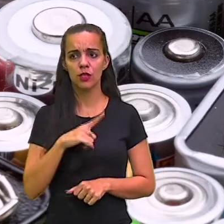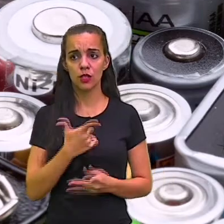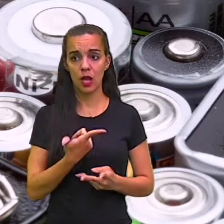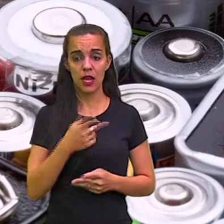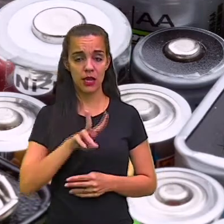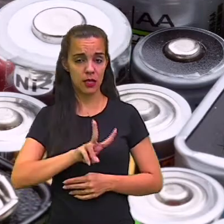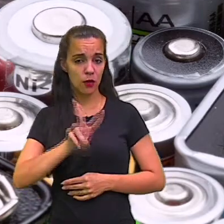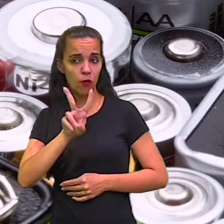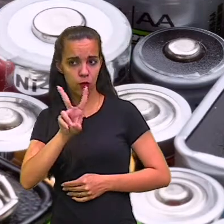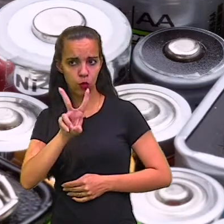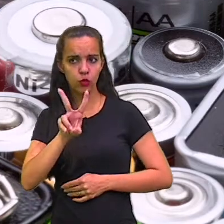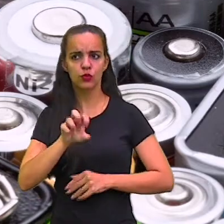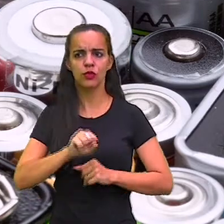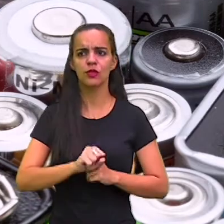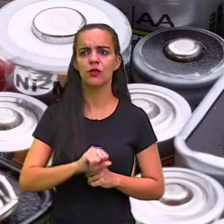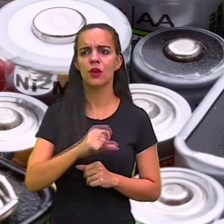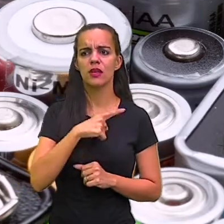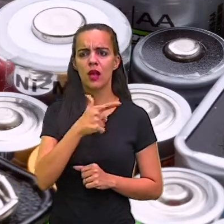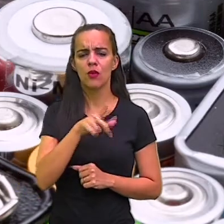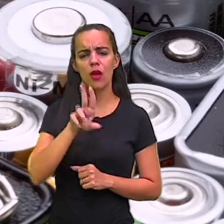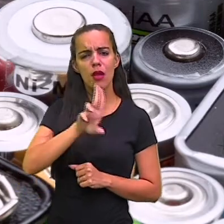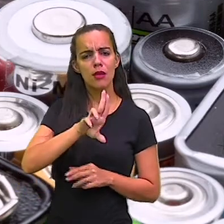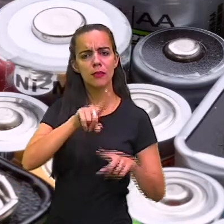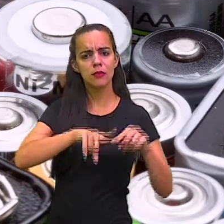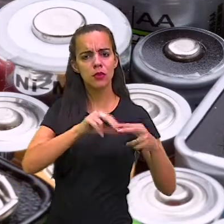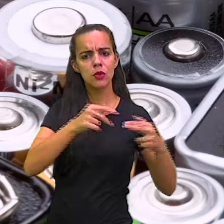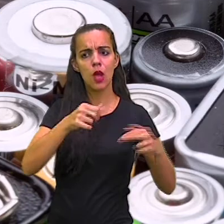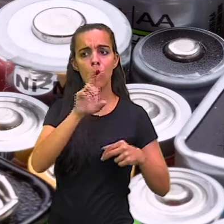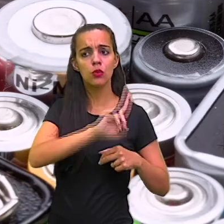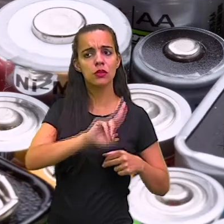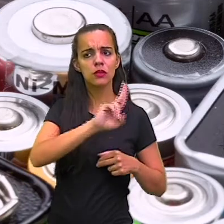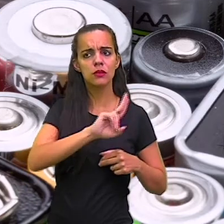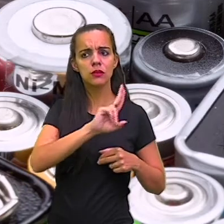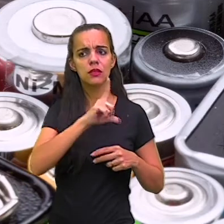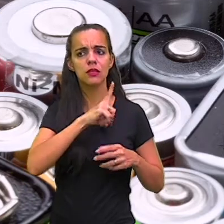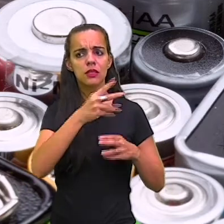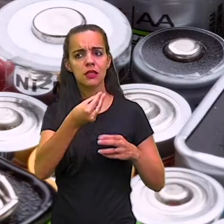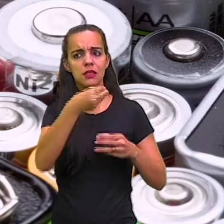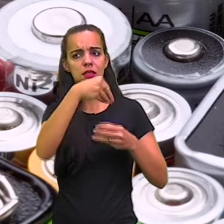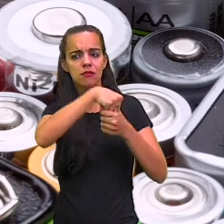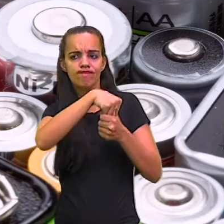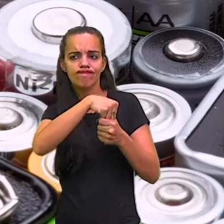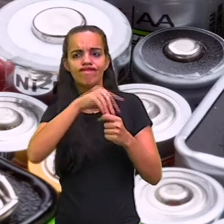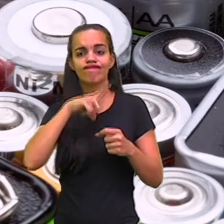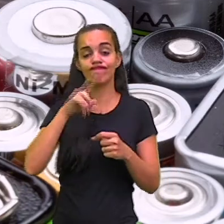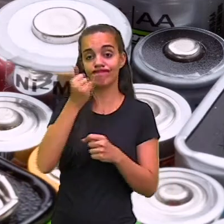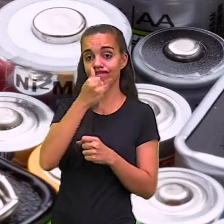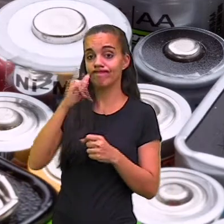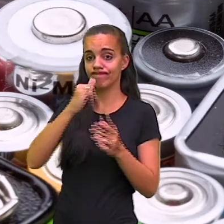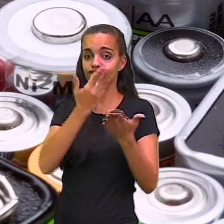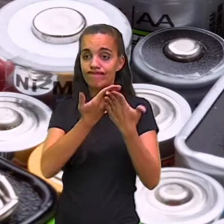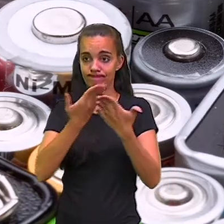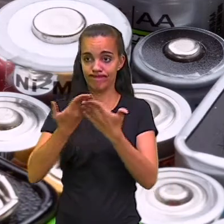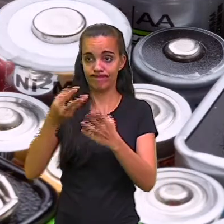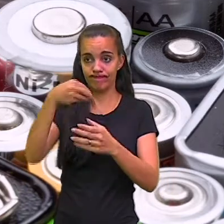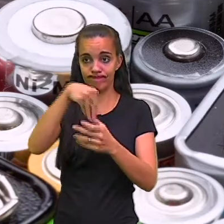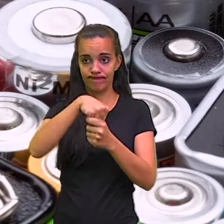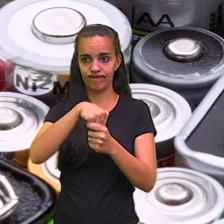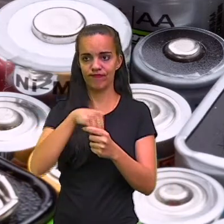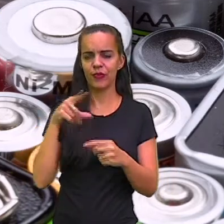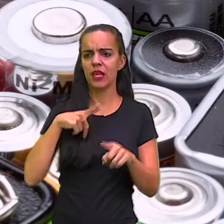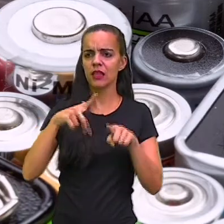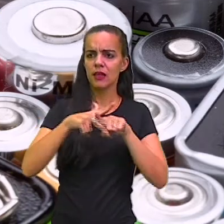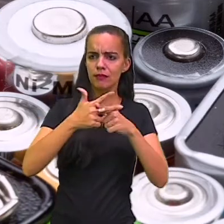voltímetro é um aparelho usado por exemplo no estudo da eletricidade na